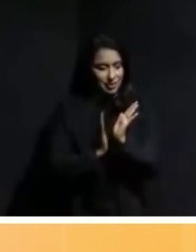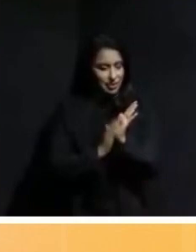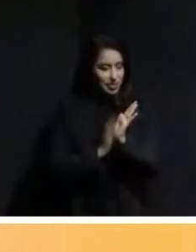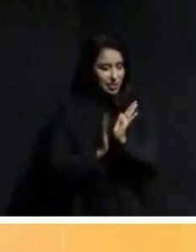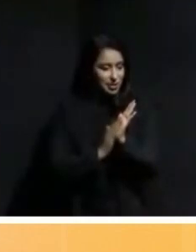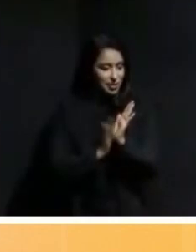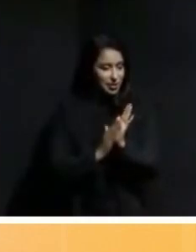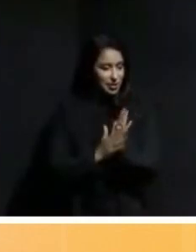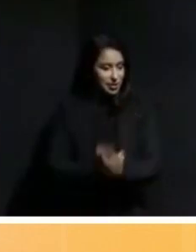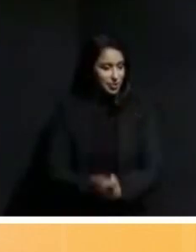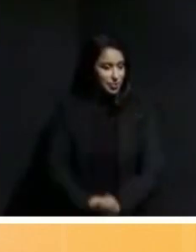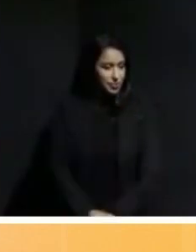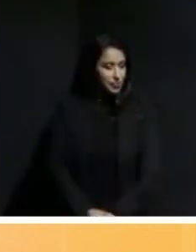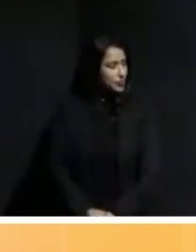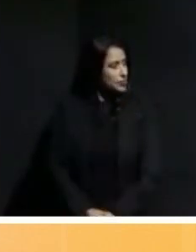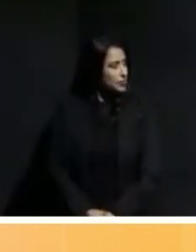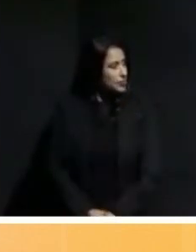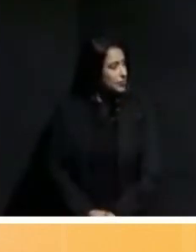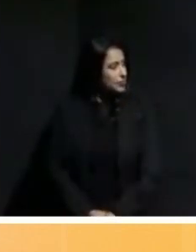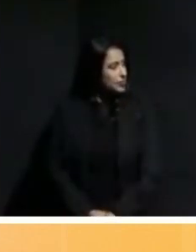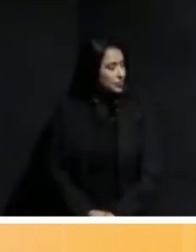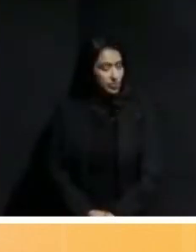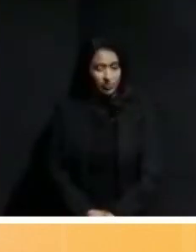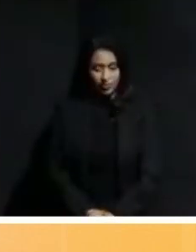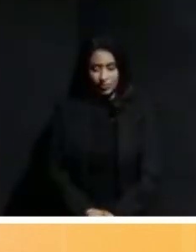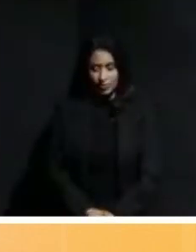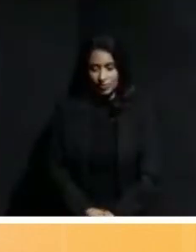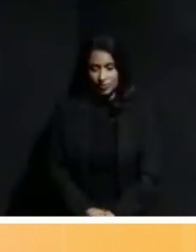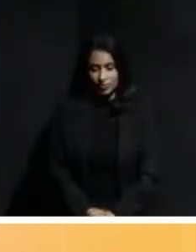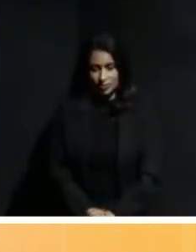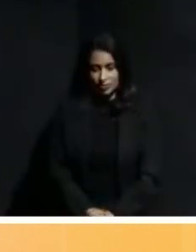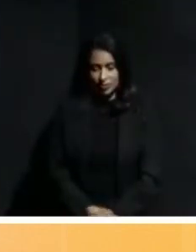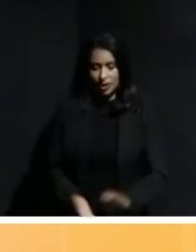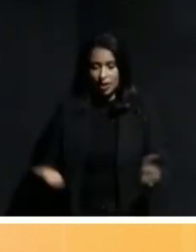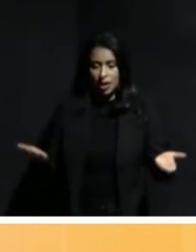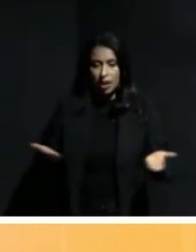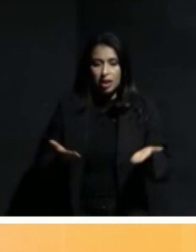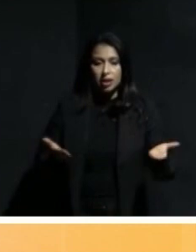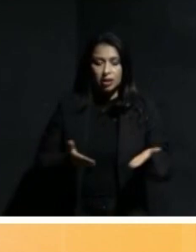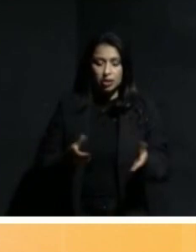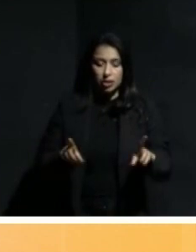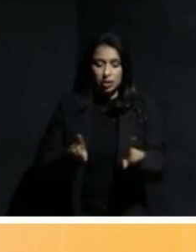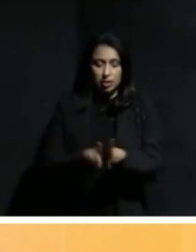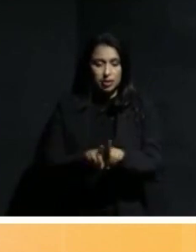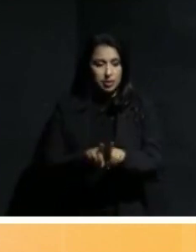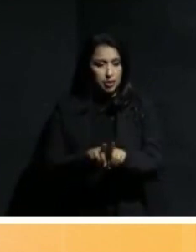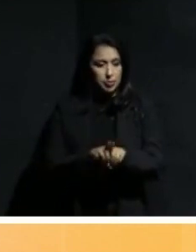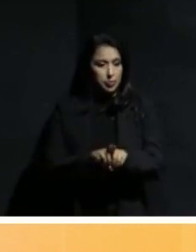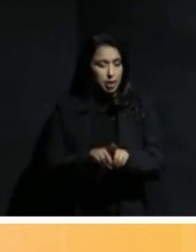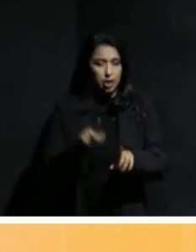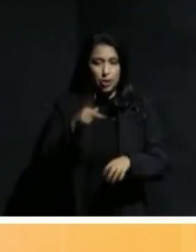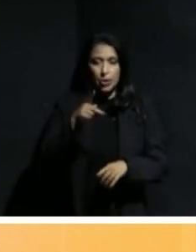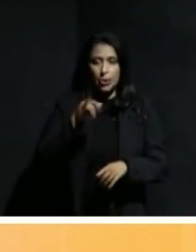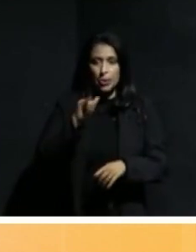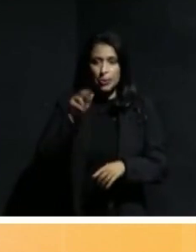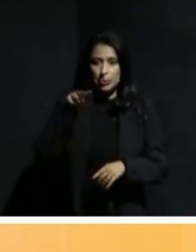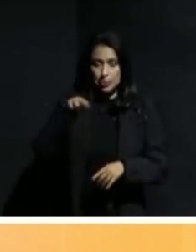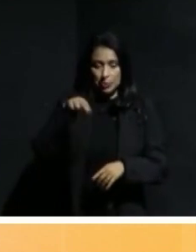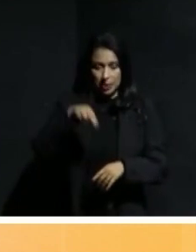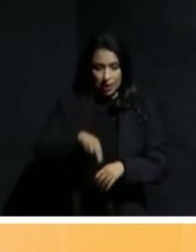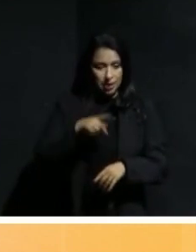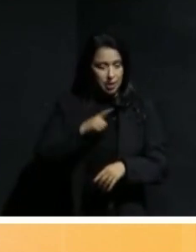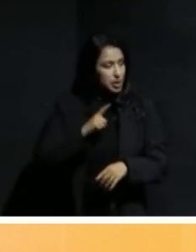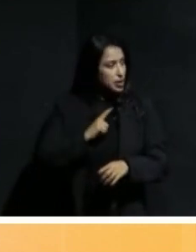oficializa uma parte do acordo do governo com o Centrão. E por que que foi o momento perfeito? Porque a reforma tributária já foi